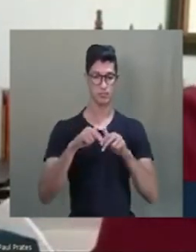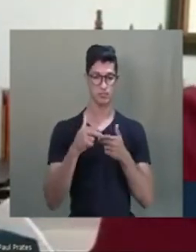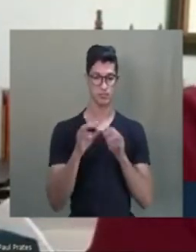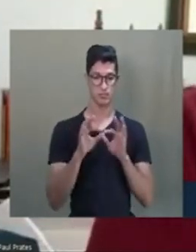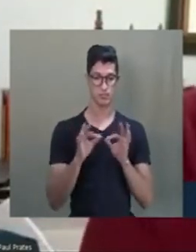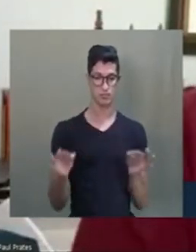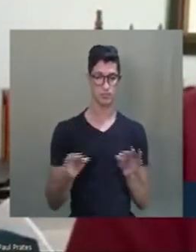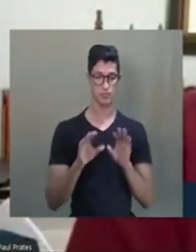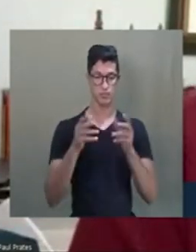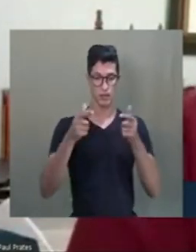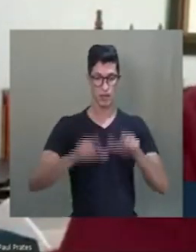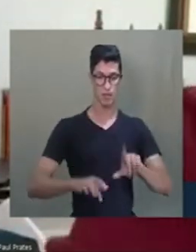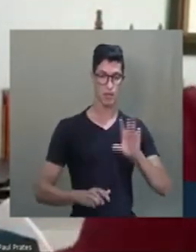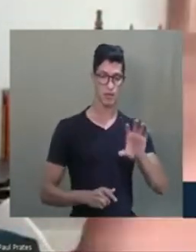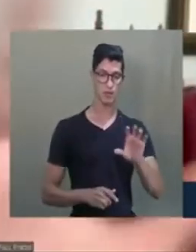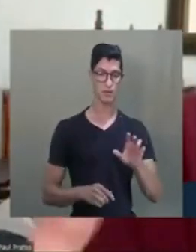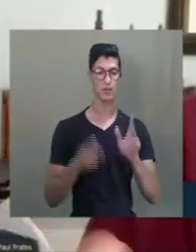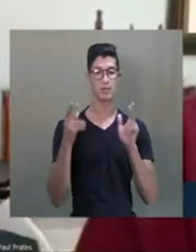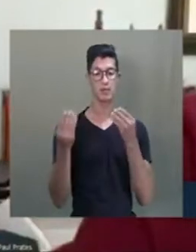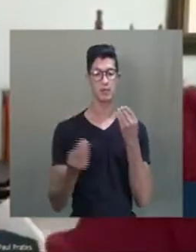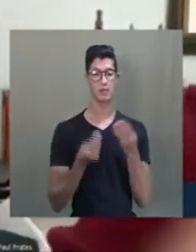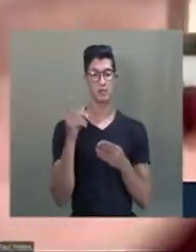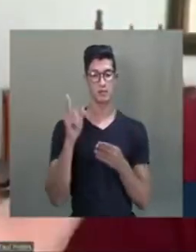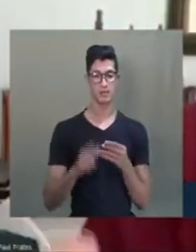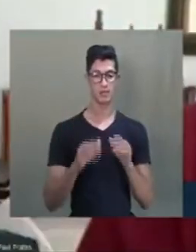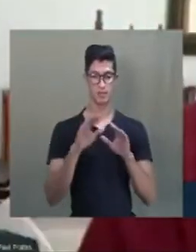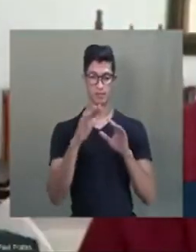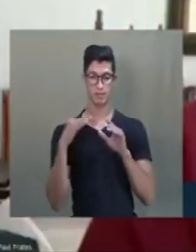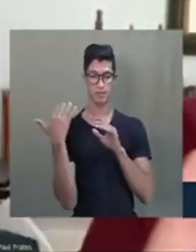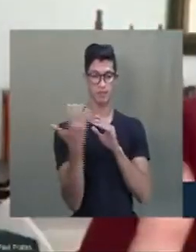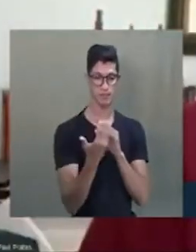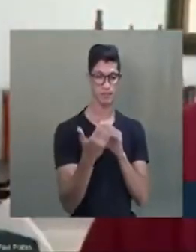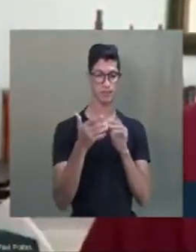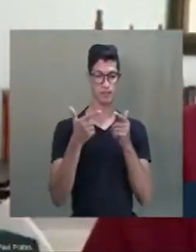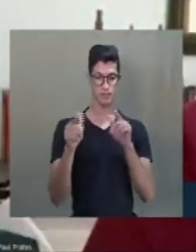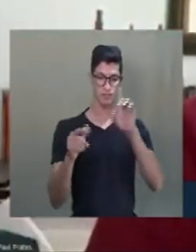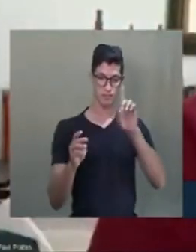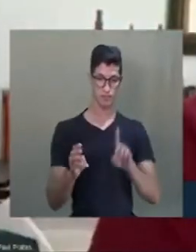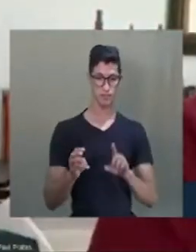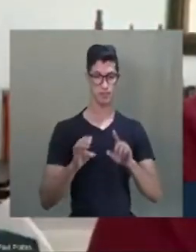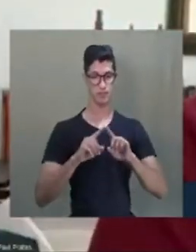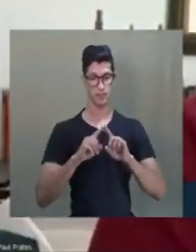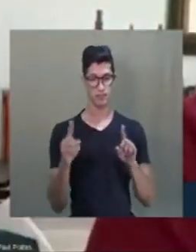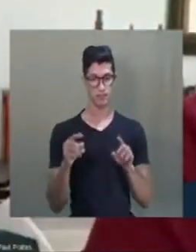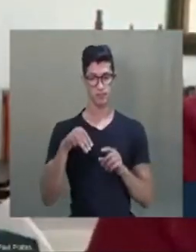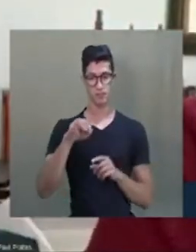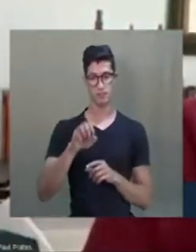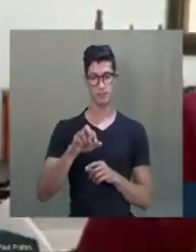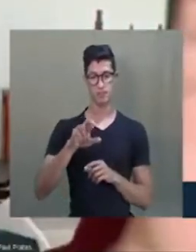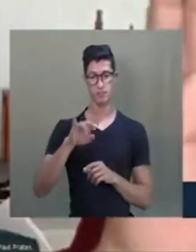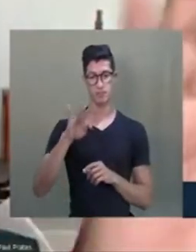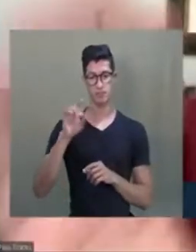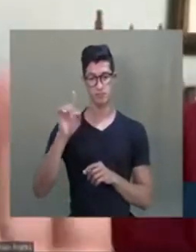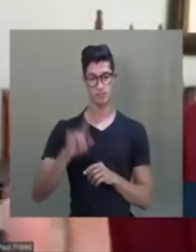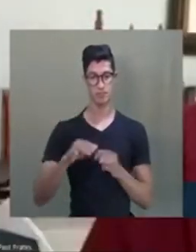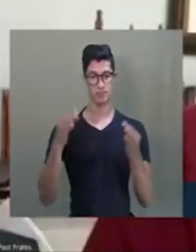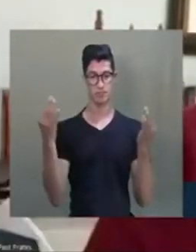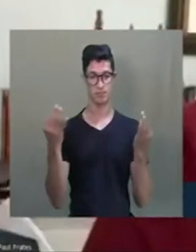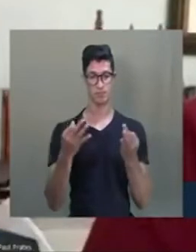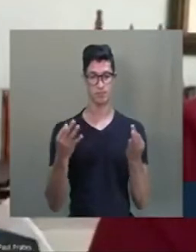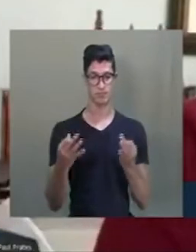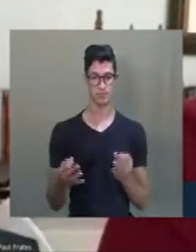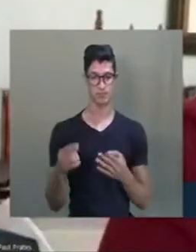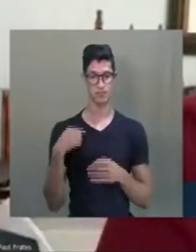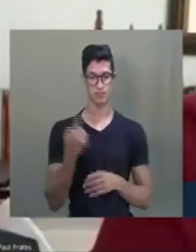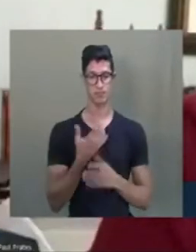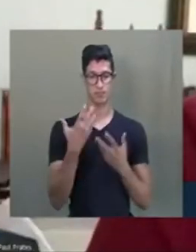simplesmente repete isso, que é como é o arcabouço aqui para os demais direitos. Mas o mérito do projeto é excelente e